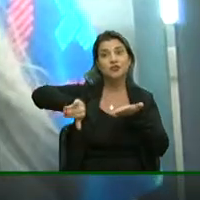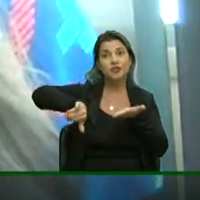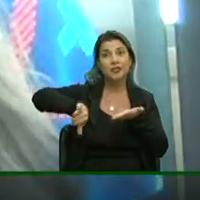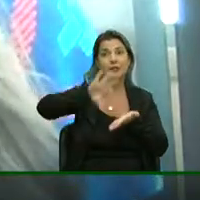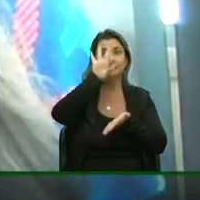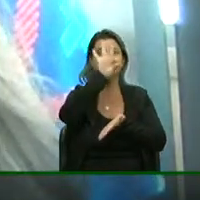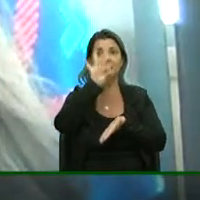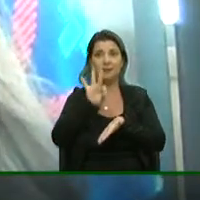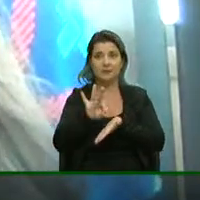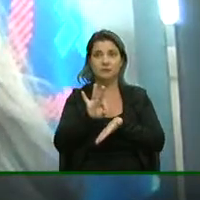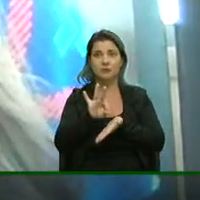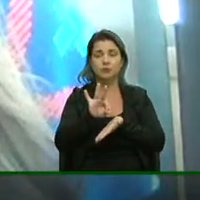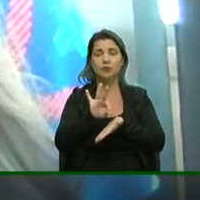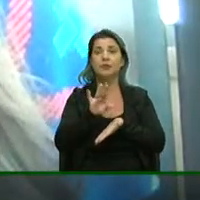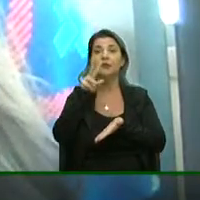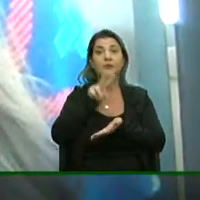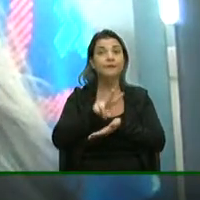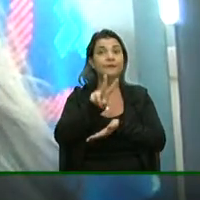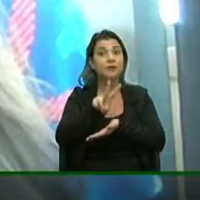mais